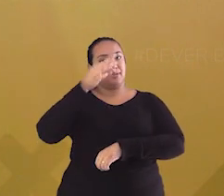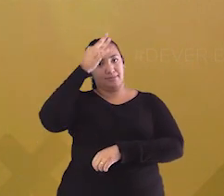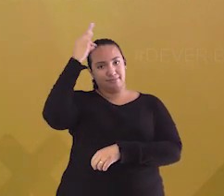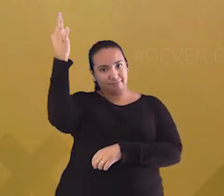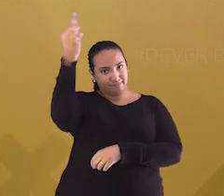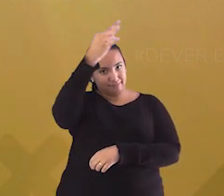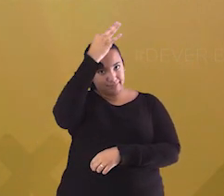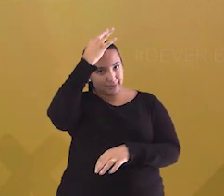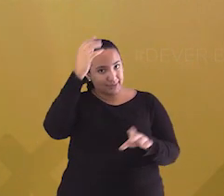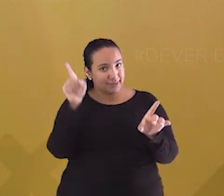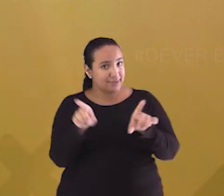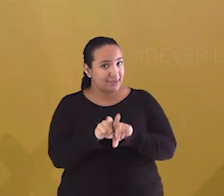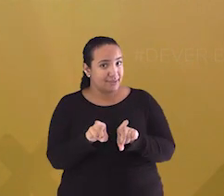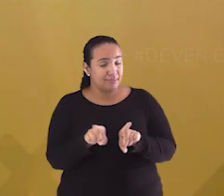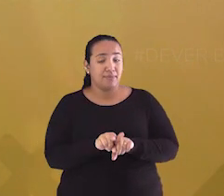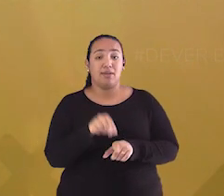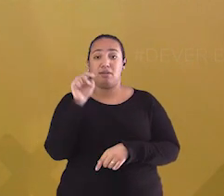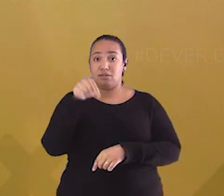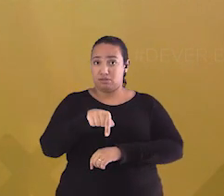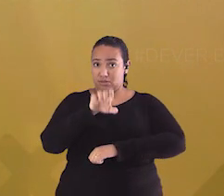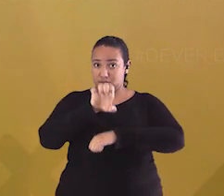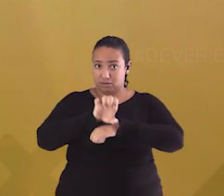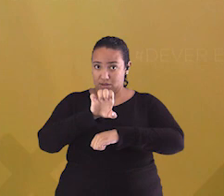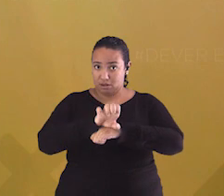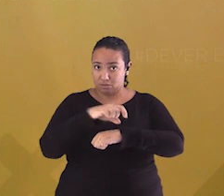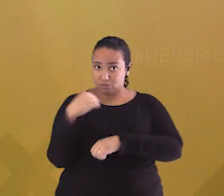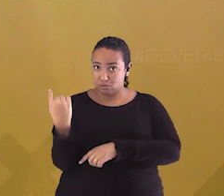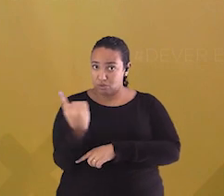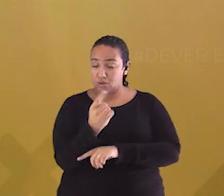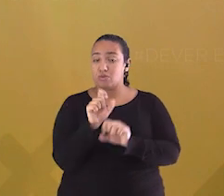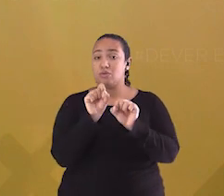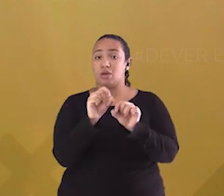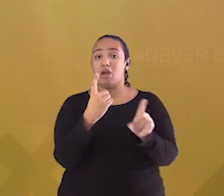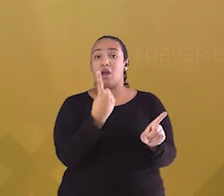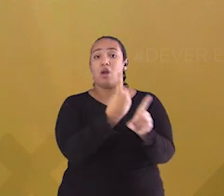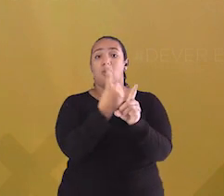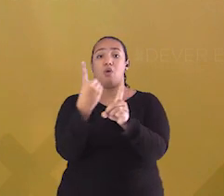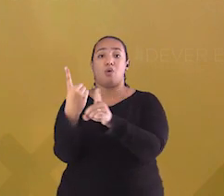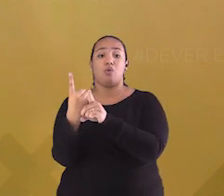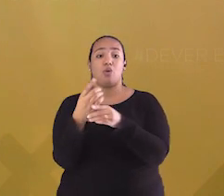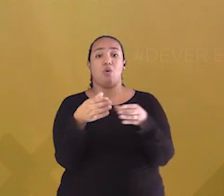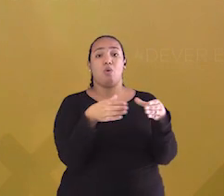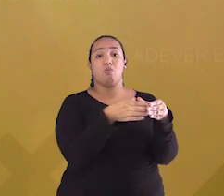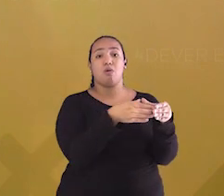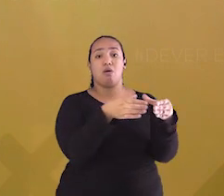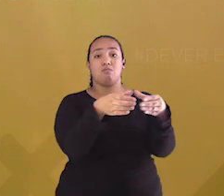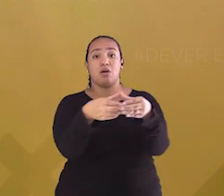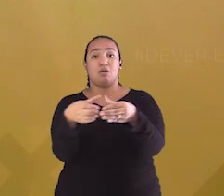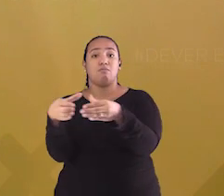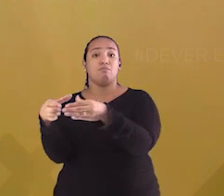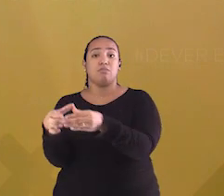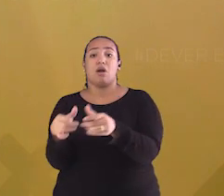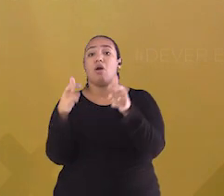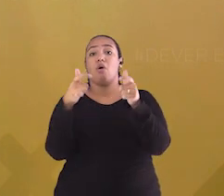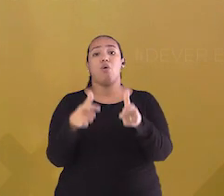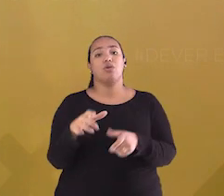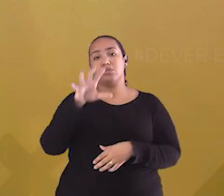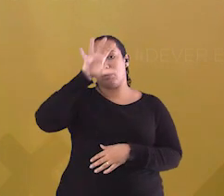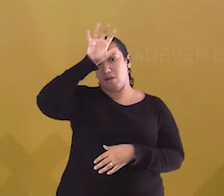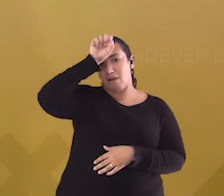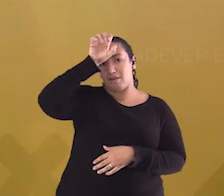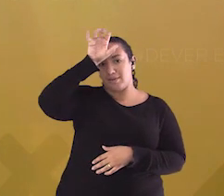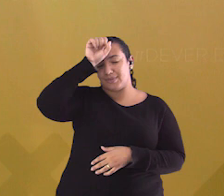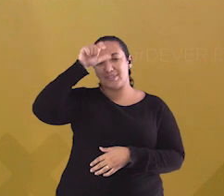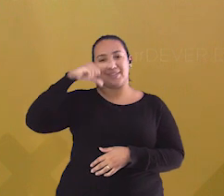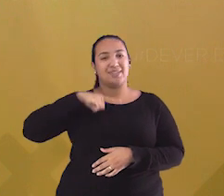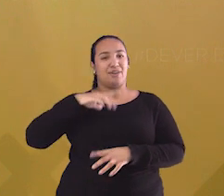No Espírito Santo, ainda é possível encontrar aldeias que resistem no município de Aracruz. Muitos são